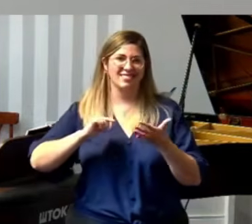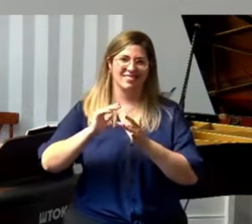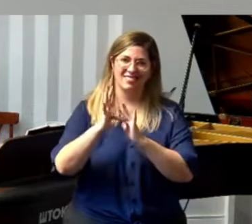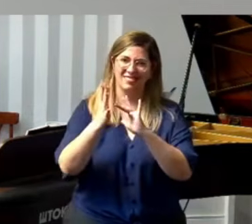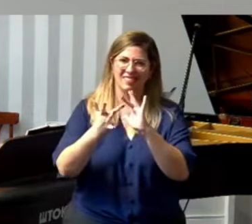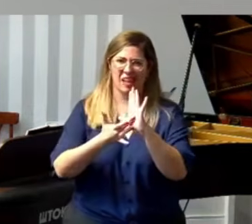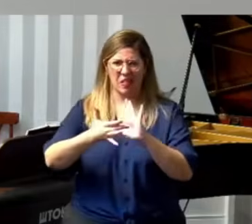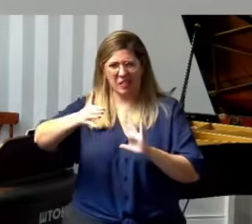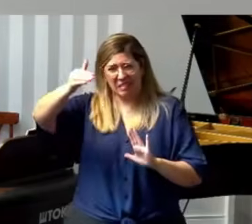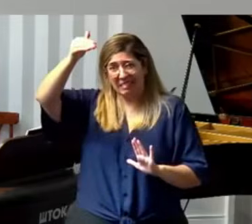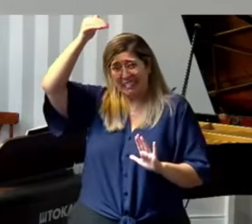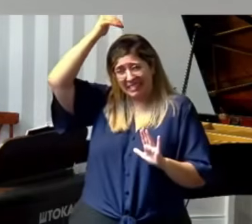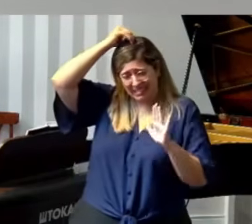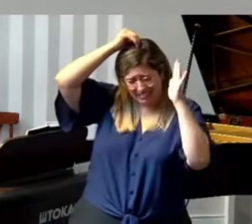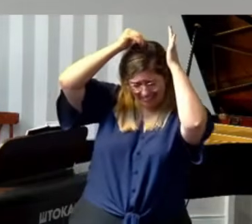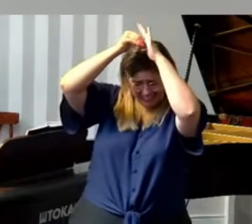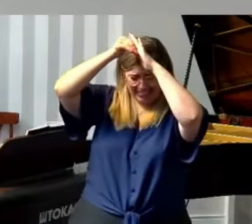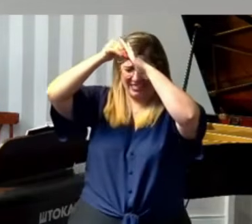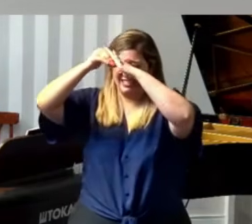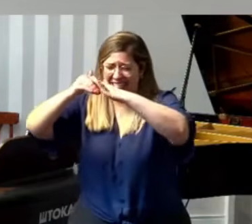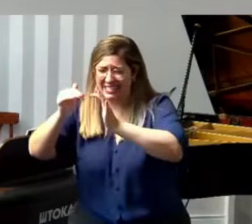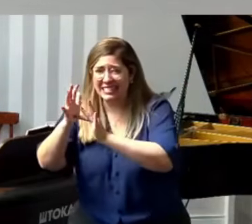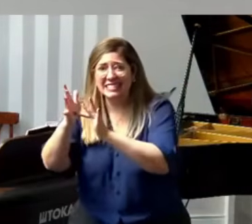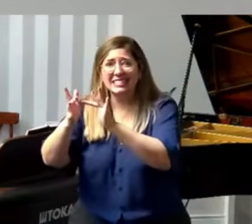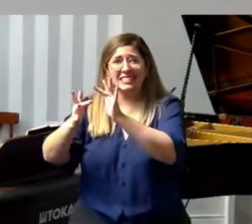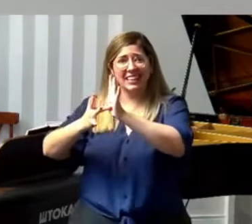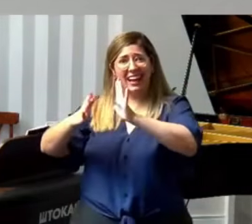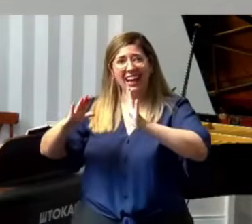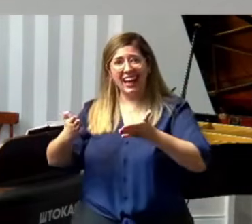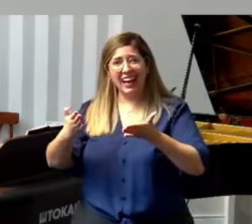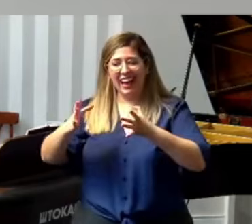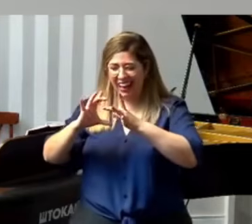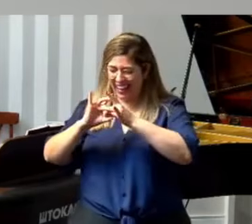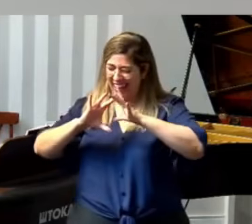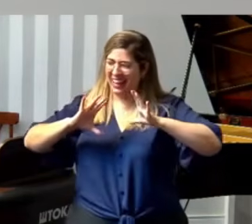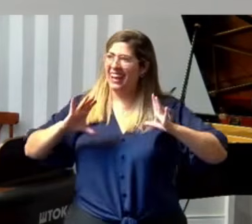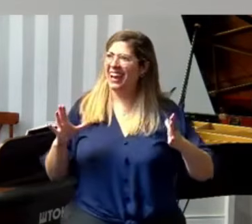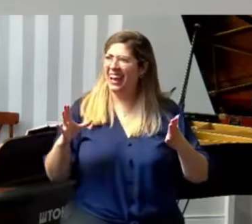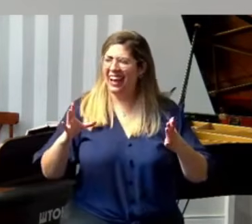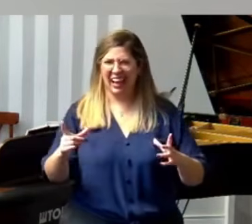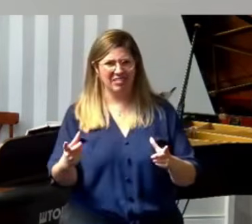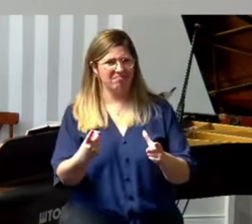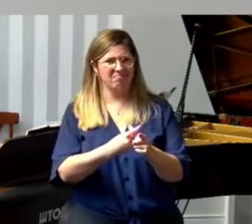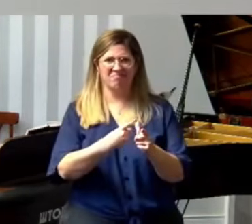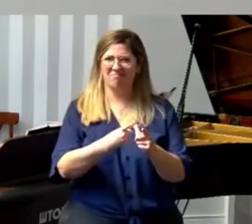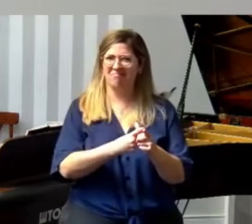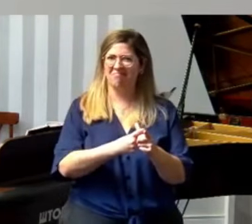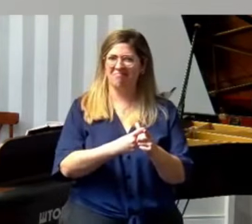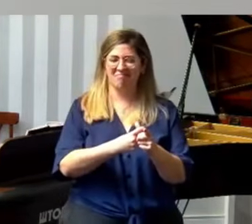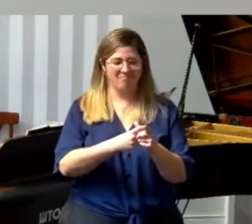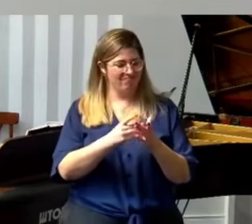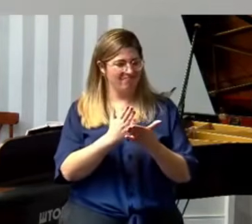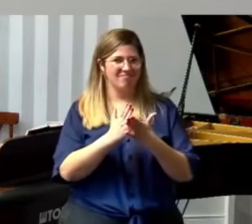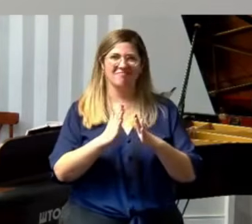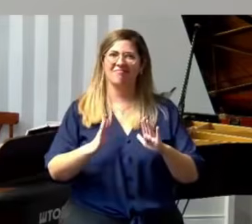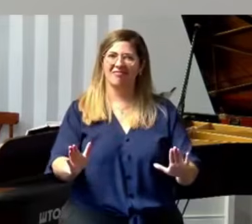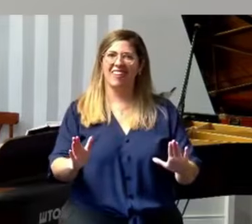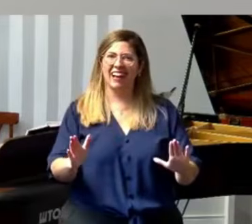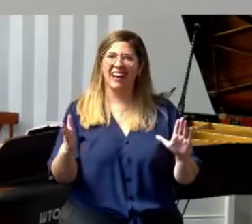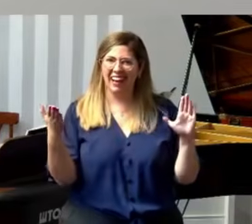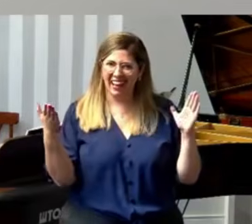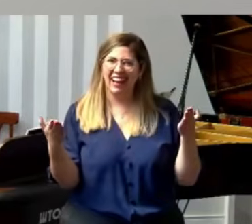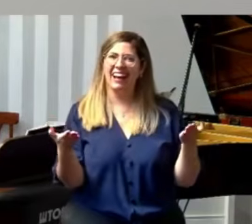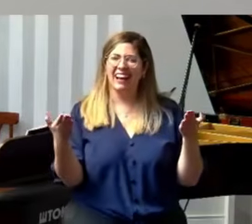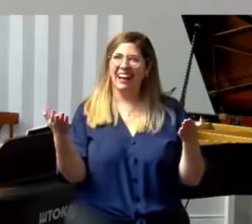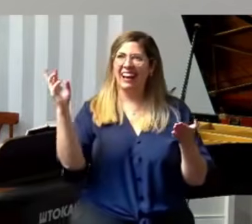Cristo. Nossa culpa foi expiada, nós não estamos mais em dívida com Deus. Logo, quando nós enxergamos todo esse movimento